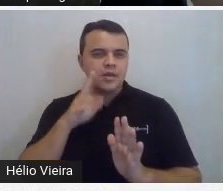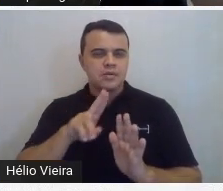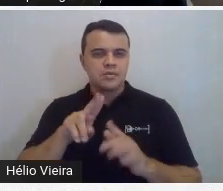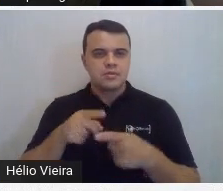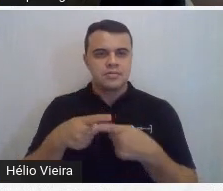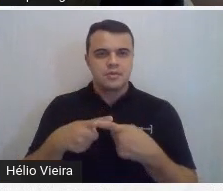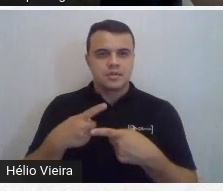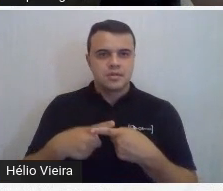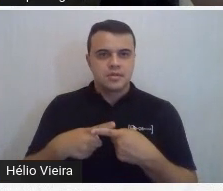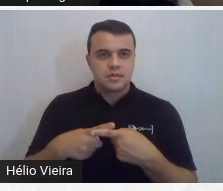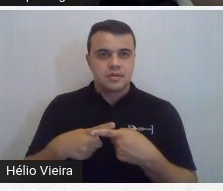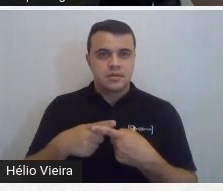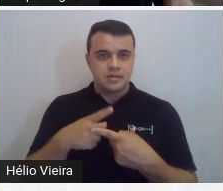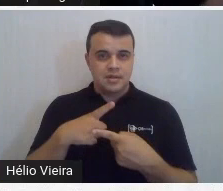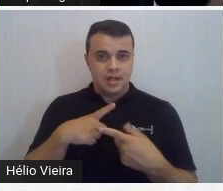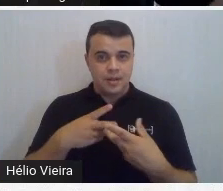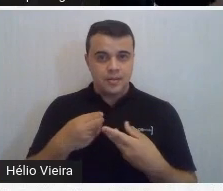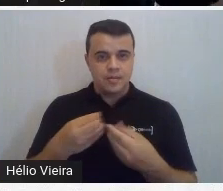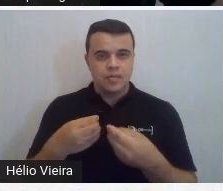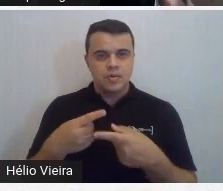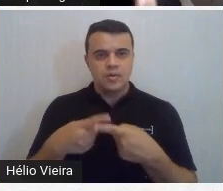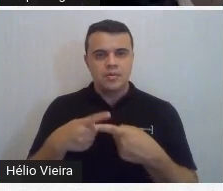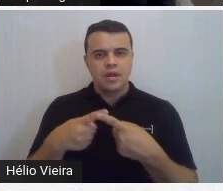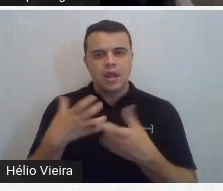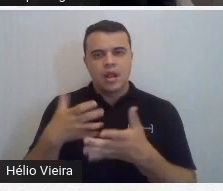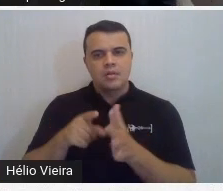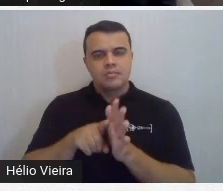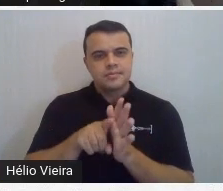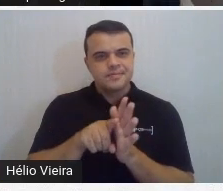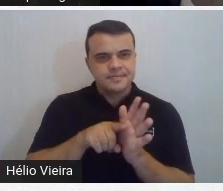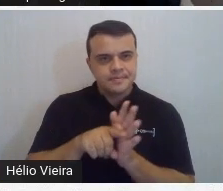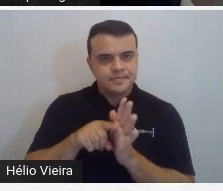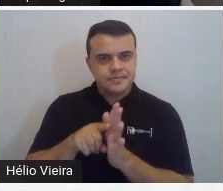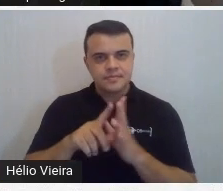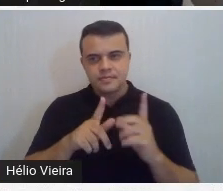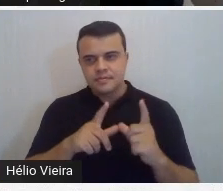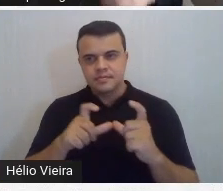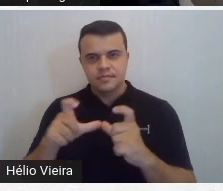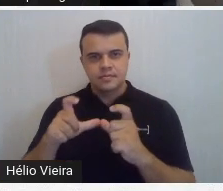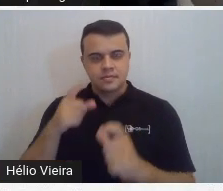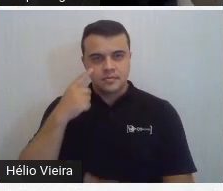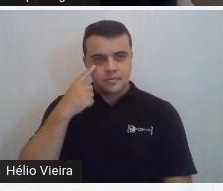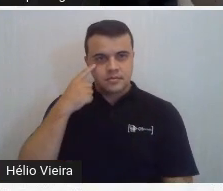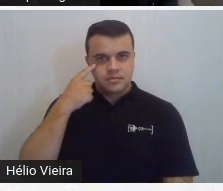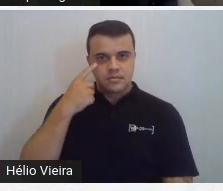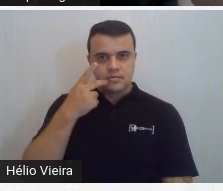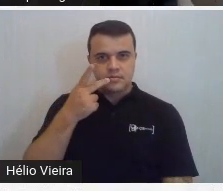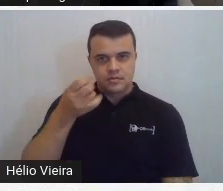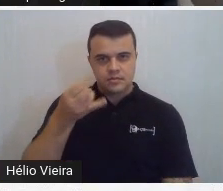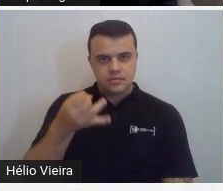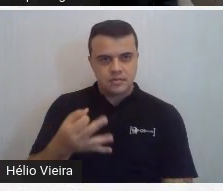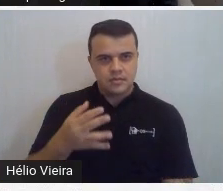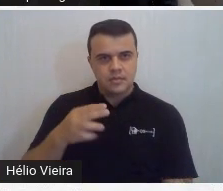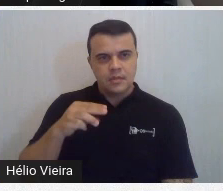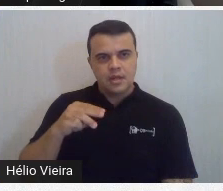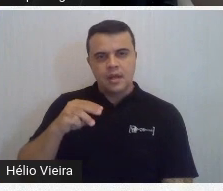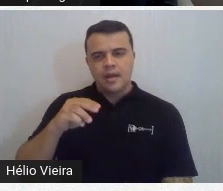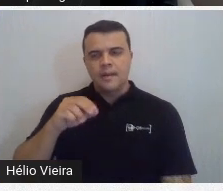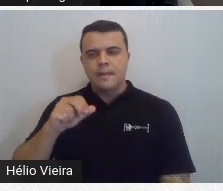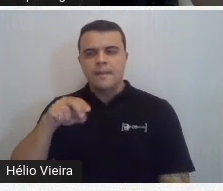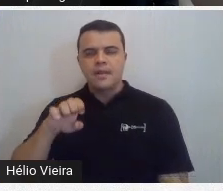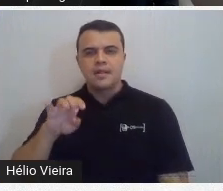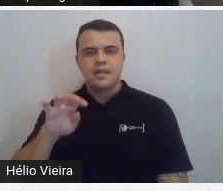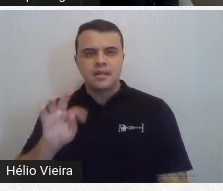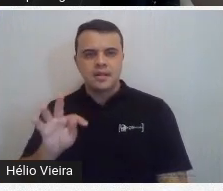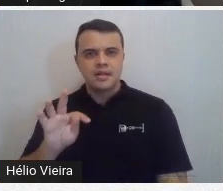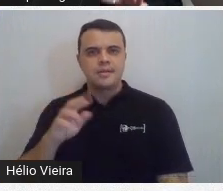imagens também têm aquela busca das gravuras japonesas, né, que eu falei lá de Manet, das